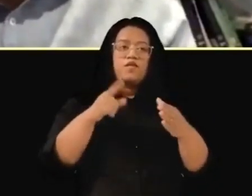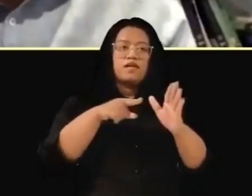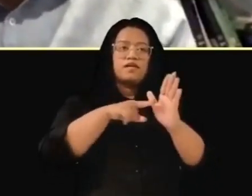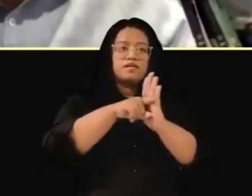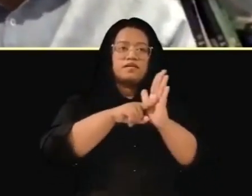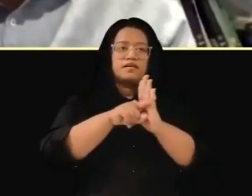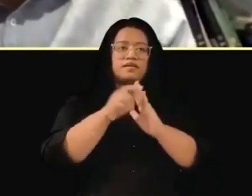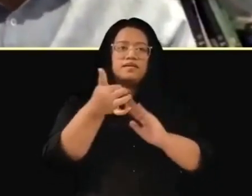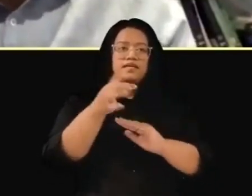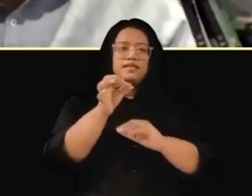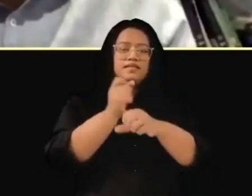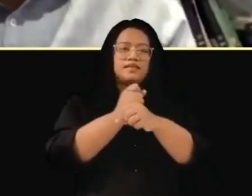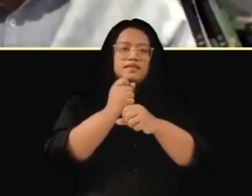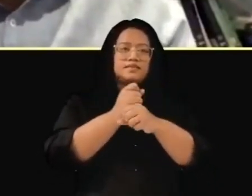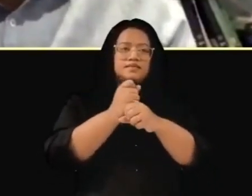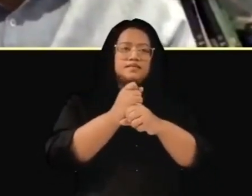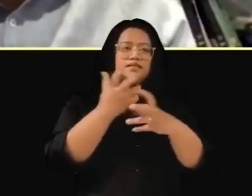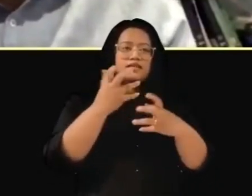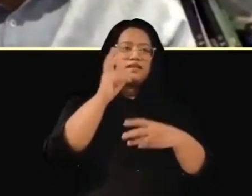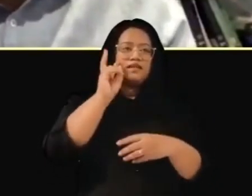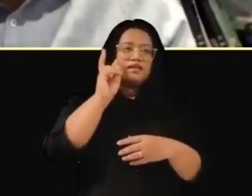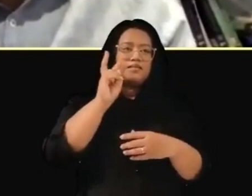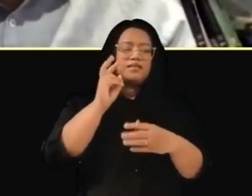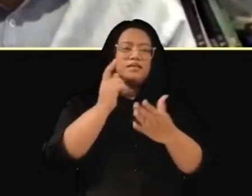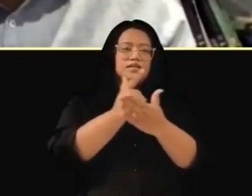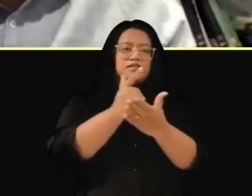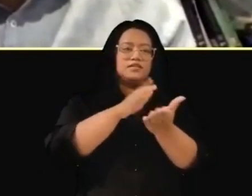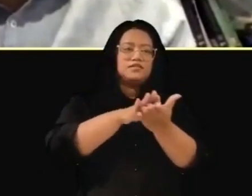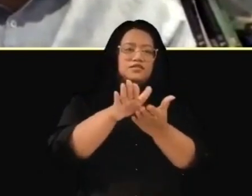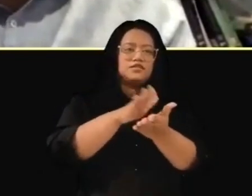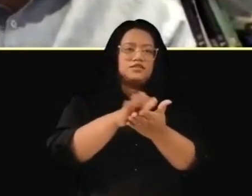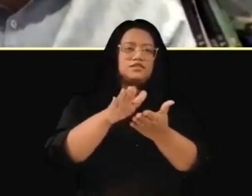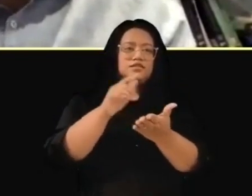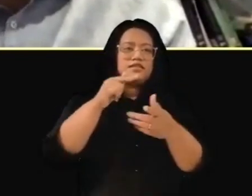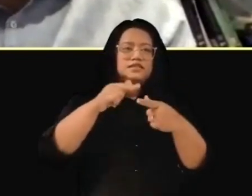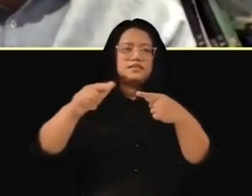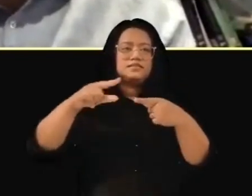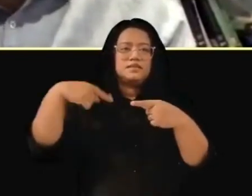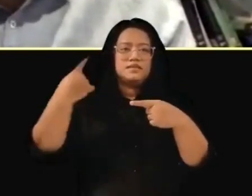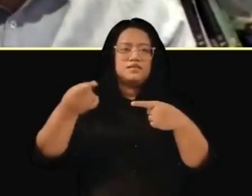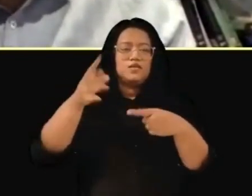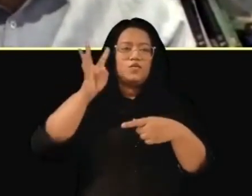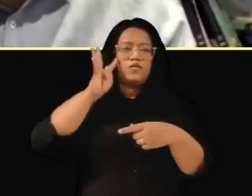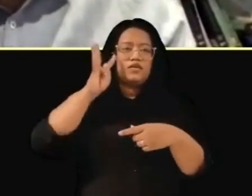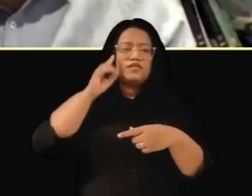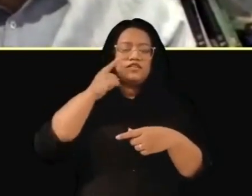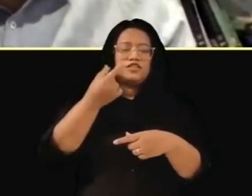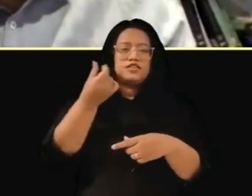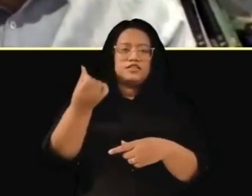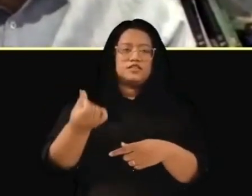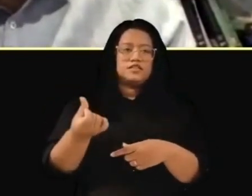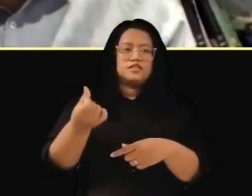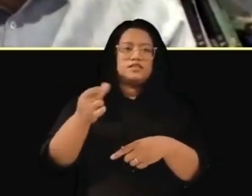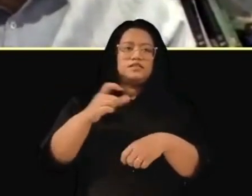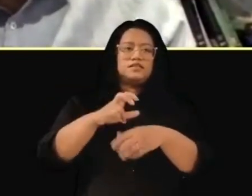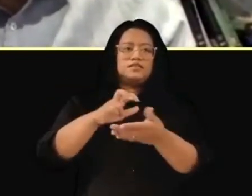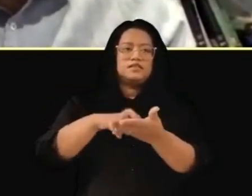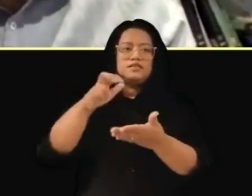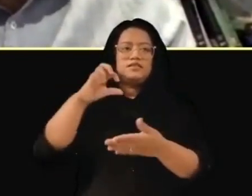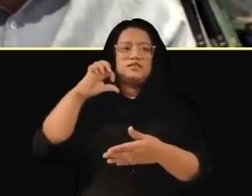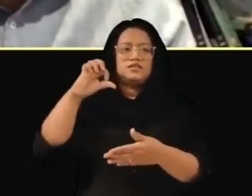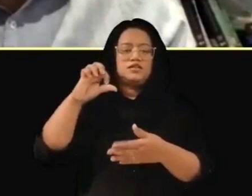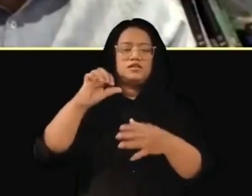quase 10 anos. Agradeço a sua lembrança. Eu acabei de editar o livro, que vai ser lançado semana que vem, na quarta-feira, dia 6, às 9 ao meio-dia, se alguém tiver